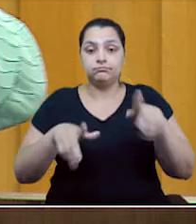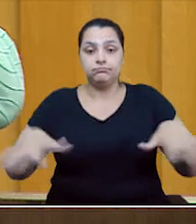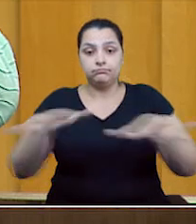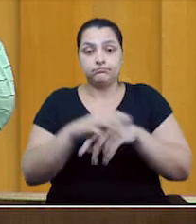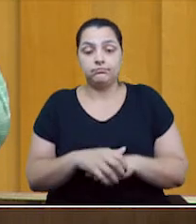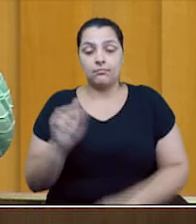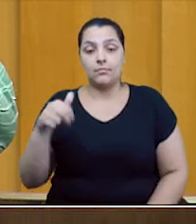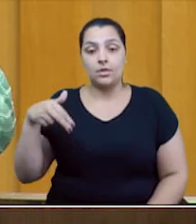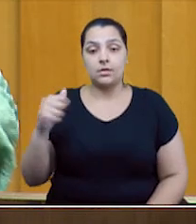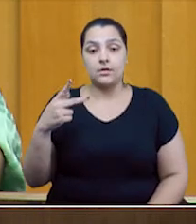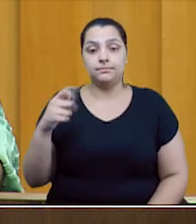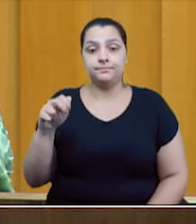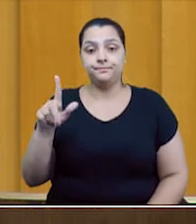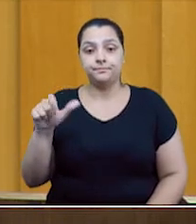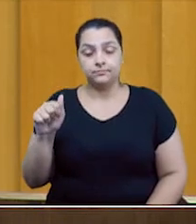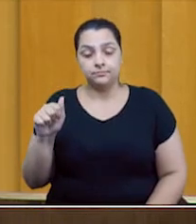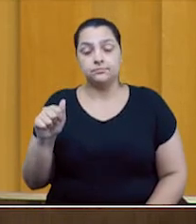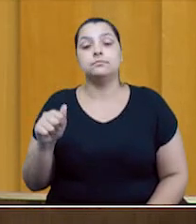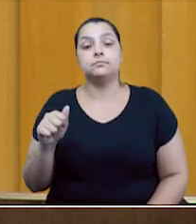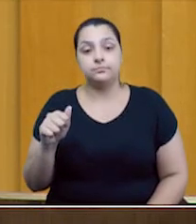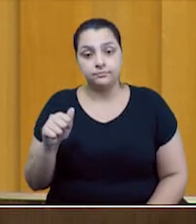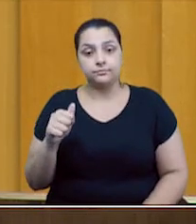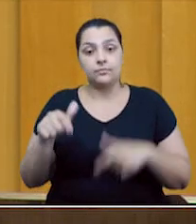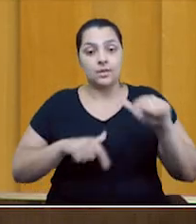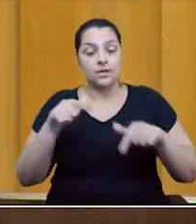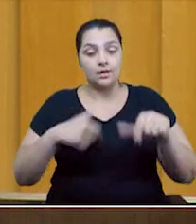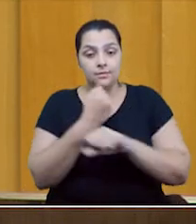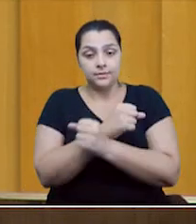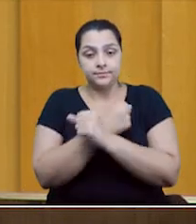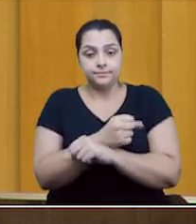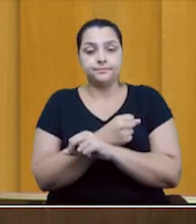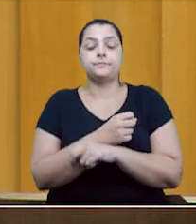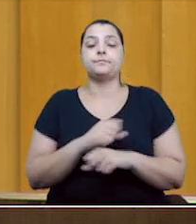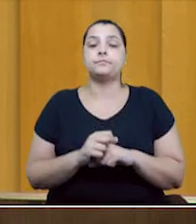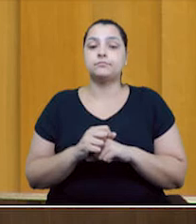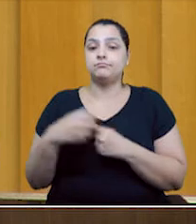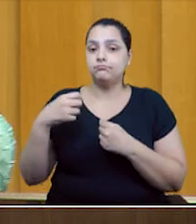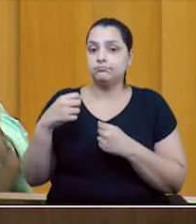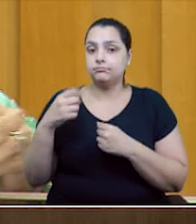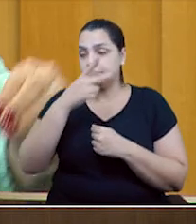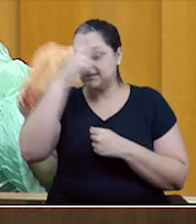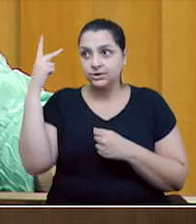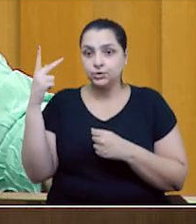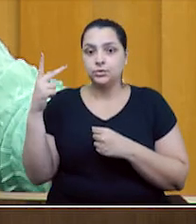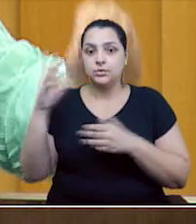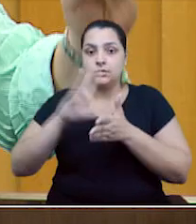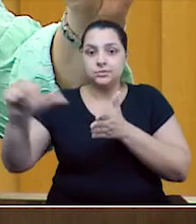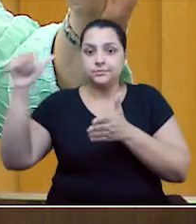falou na erradicação do trabalho escravo e no tráfico de pessoas, a importância de